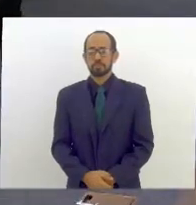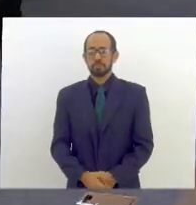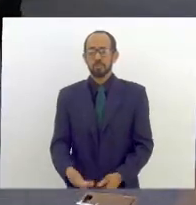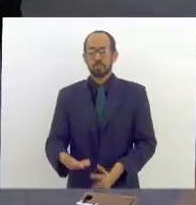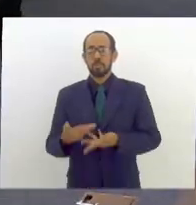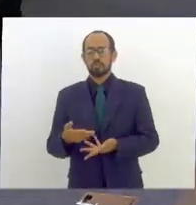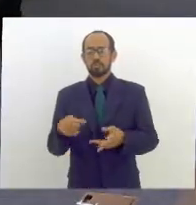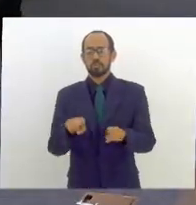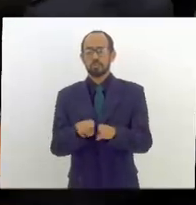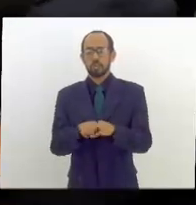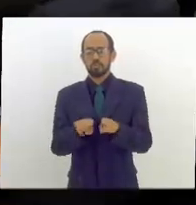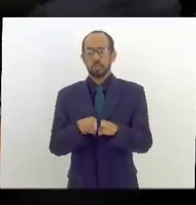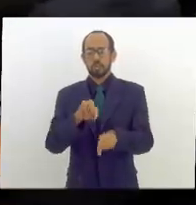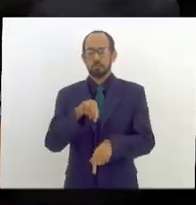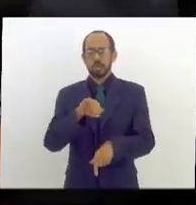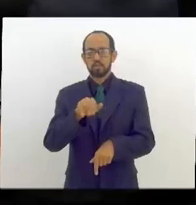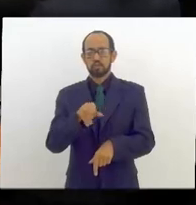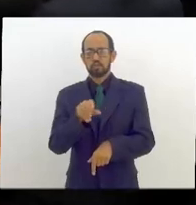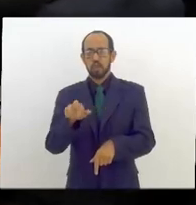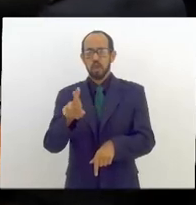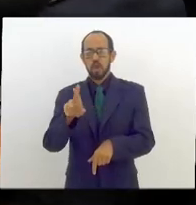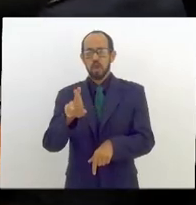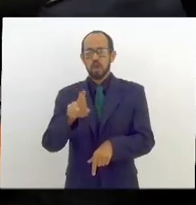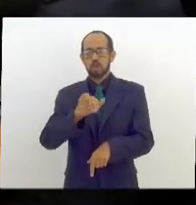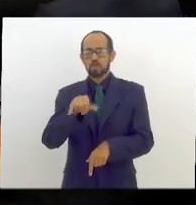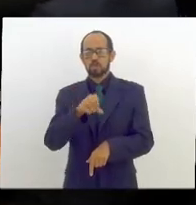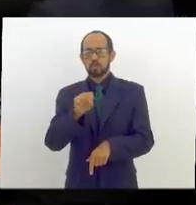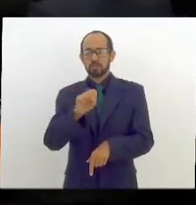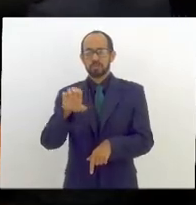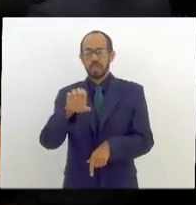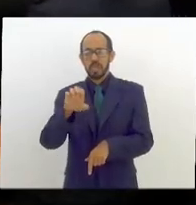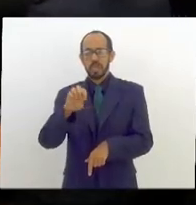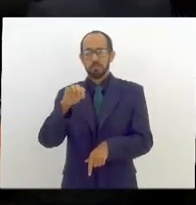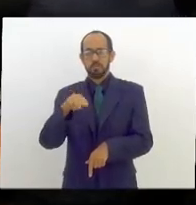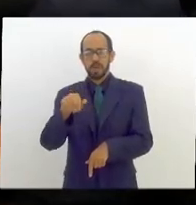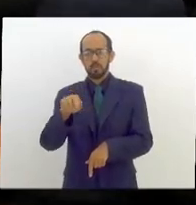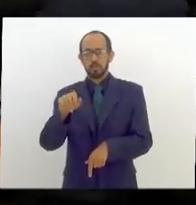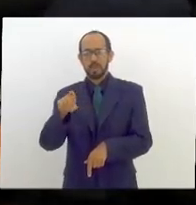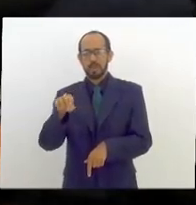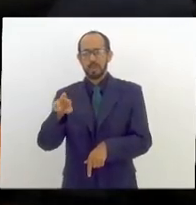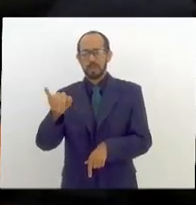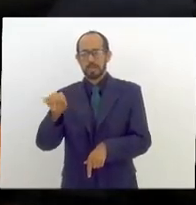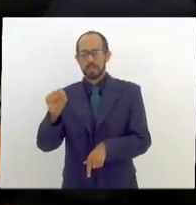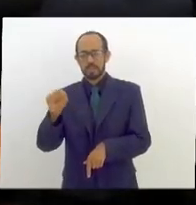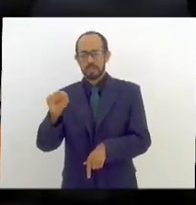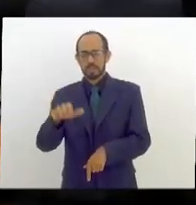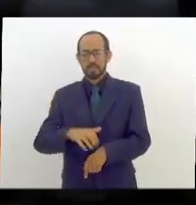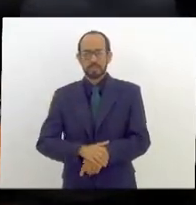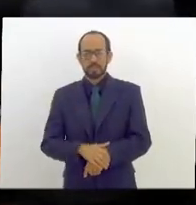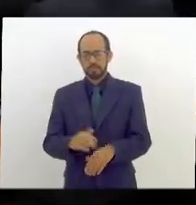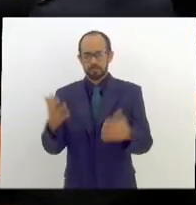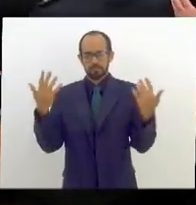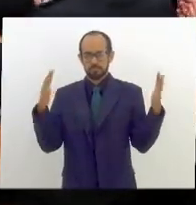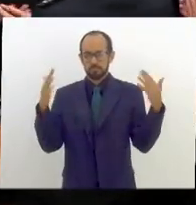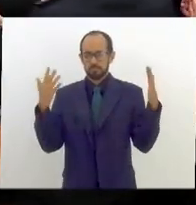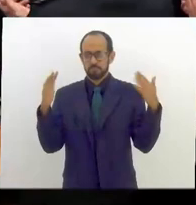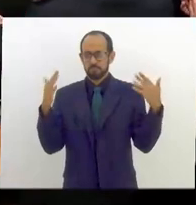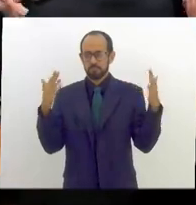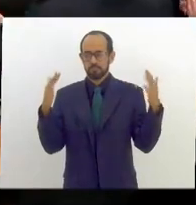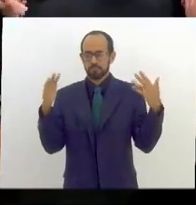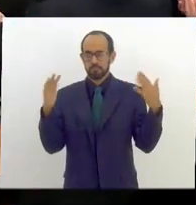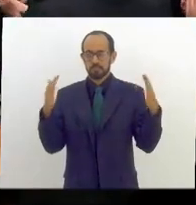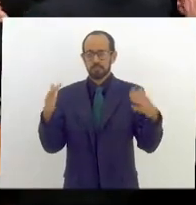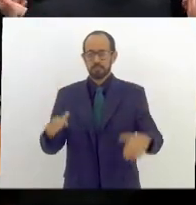Convido o Major Brigadeiro do Ar, José Madureira Júnior, para estar conosco.